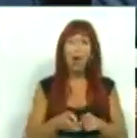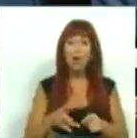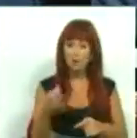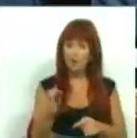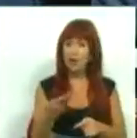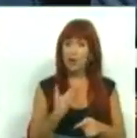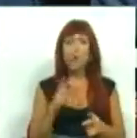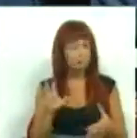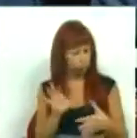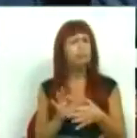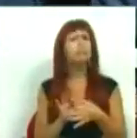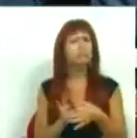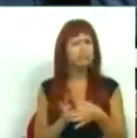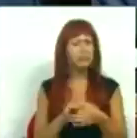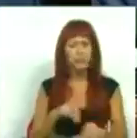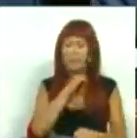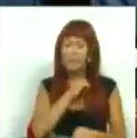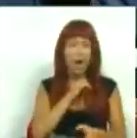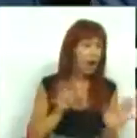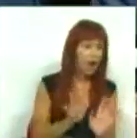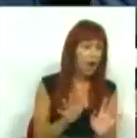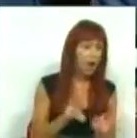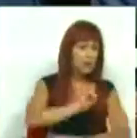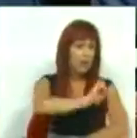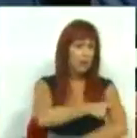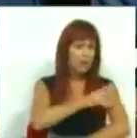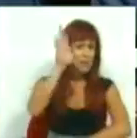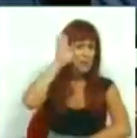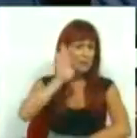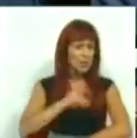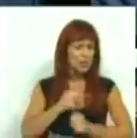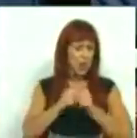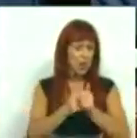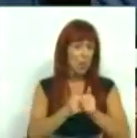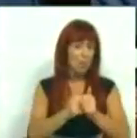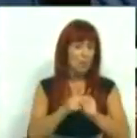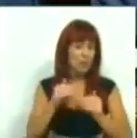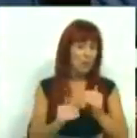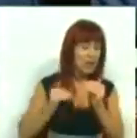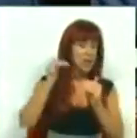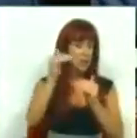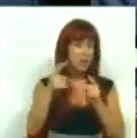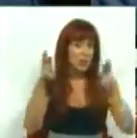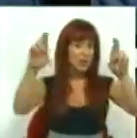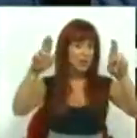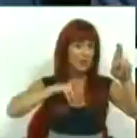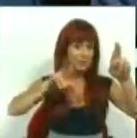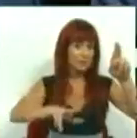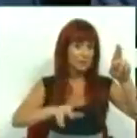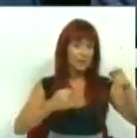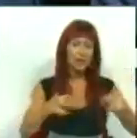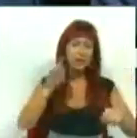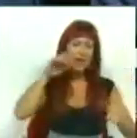qual o PSD se associa, permite ou não às Forças Armadas cumprirem este superior desígnio nacional